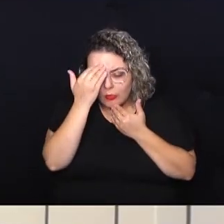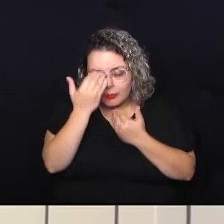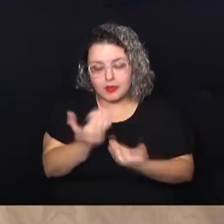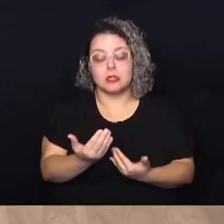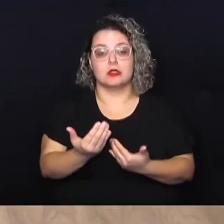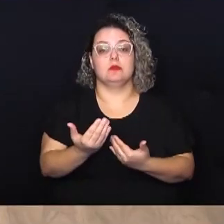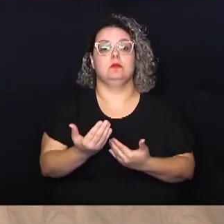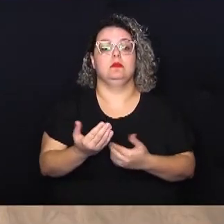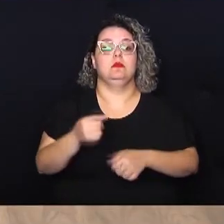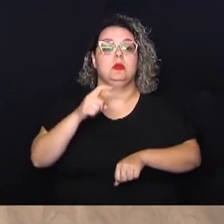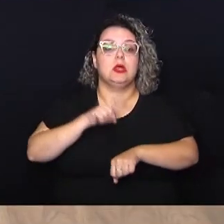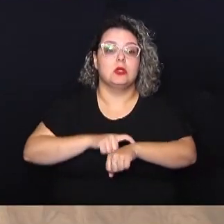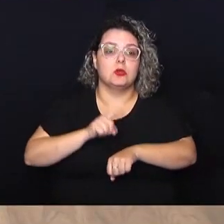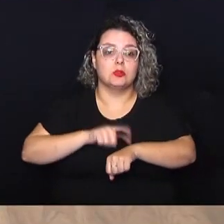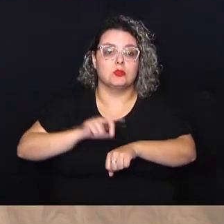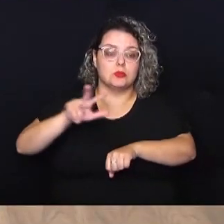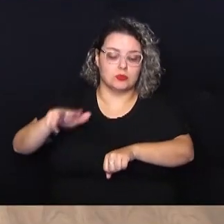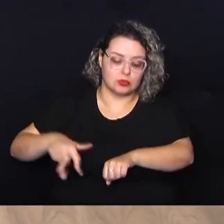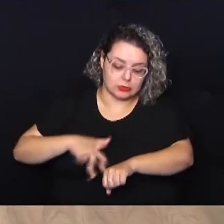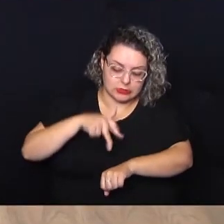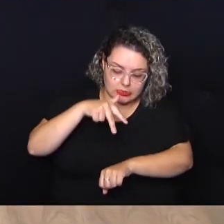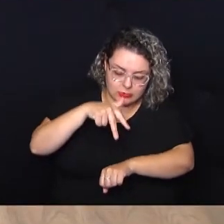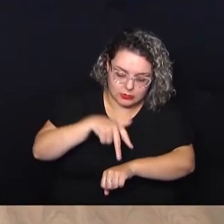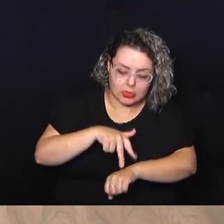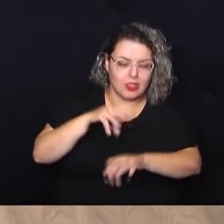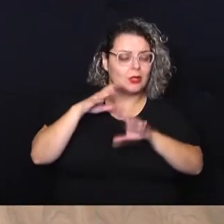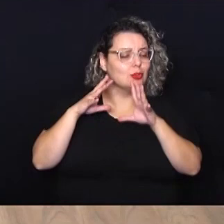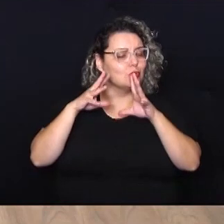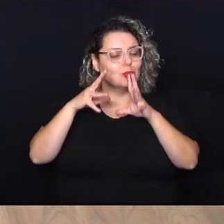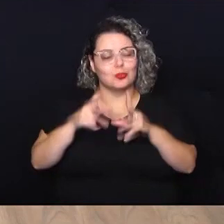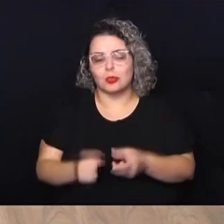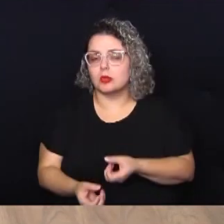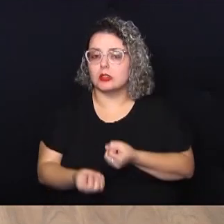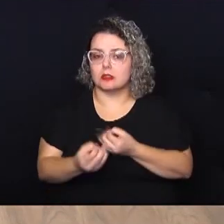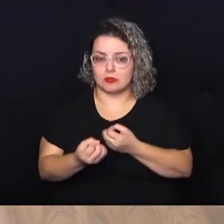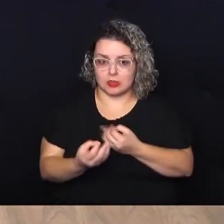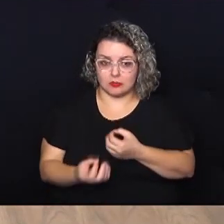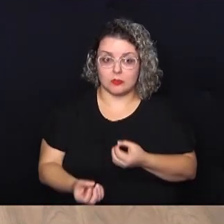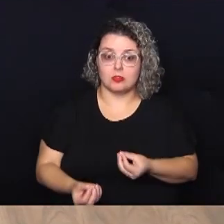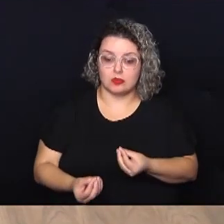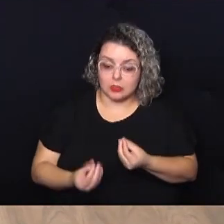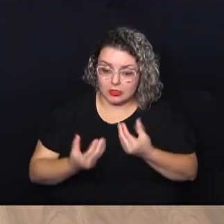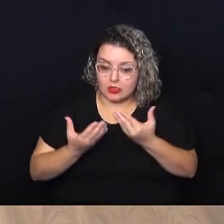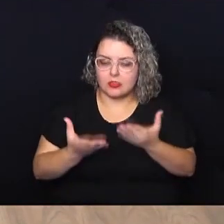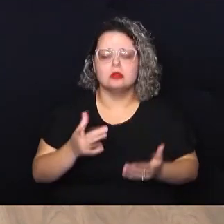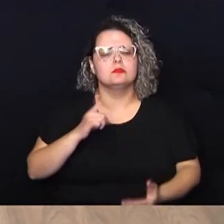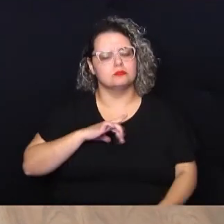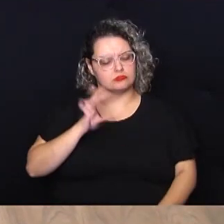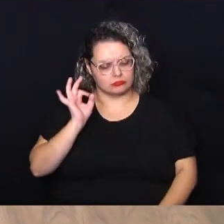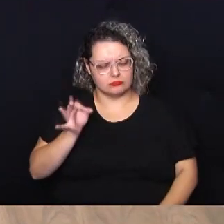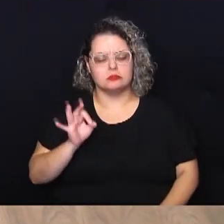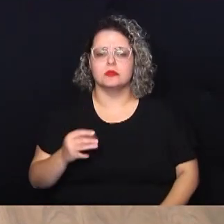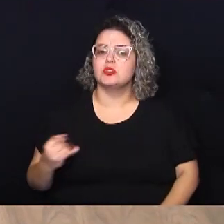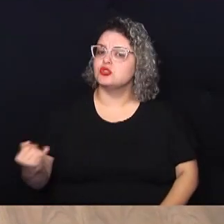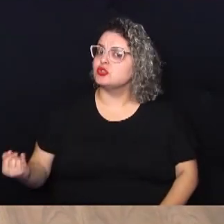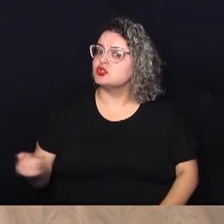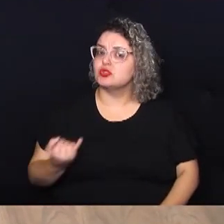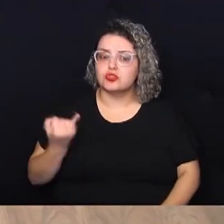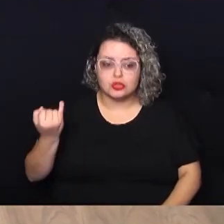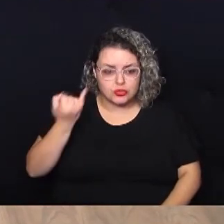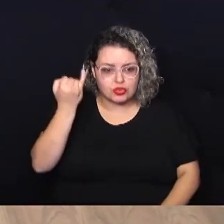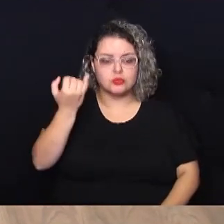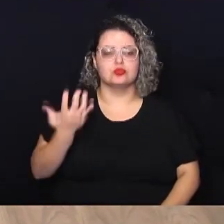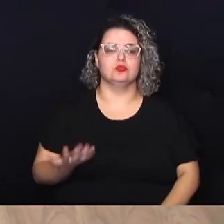pela disponibilidade do seu tempo. Todas as informações que foram trazidas aqui, eu tenho certeza que de grande valia para o